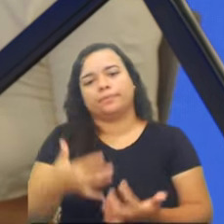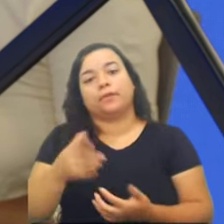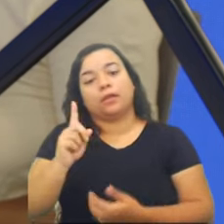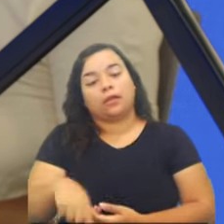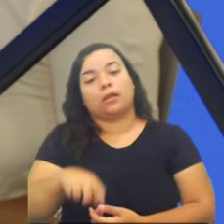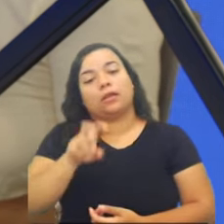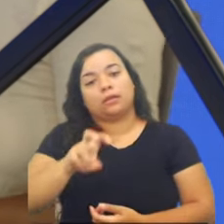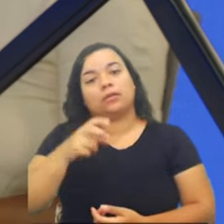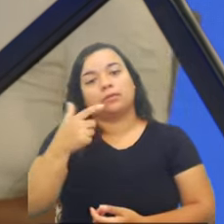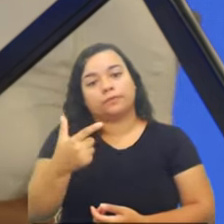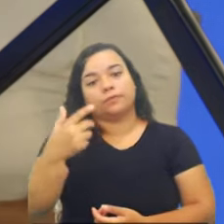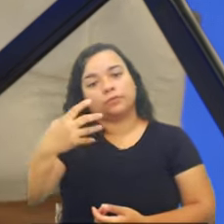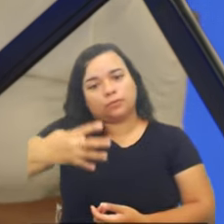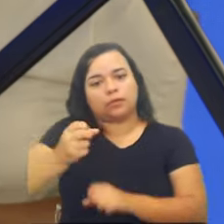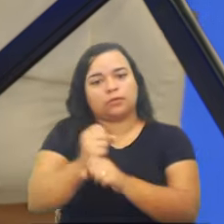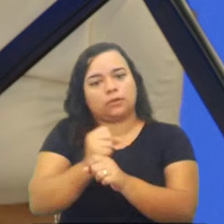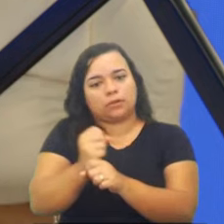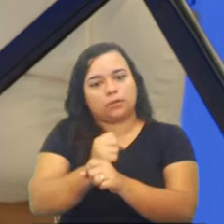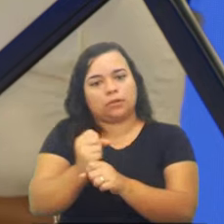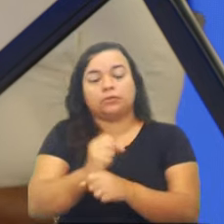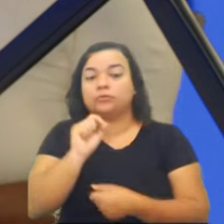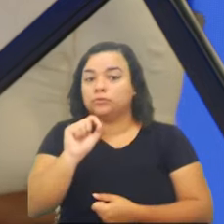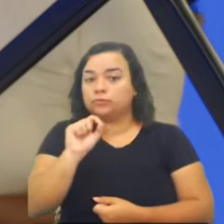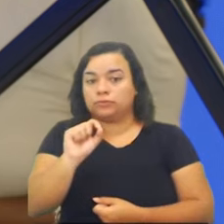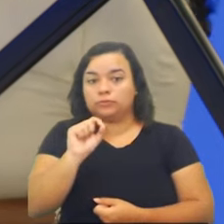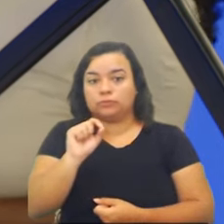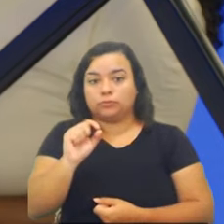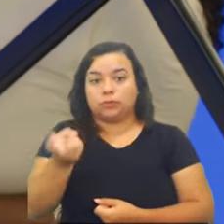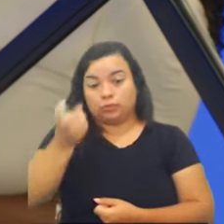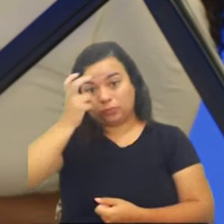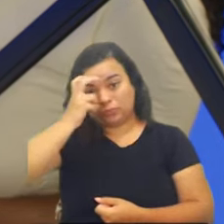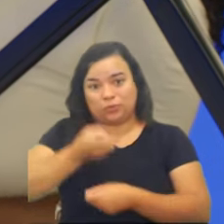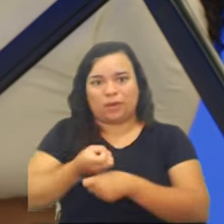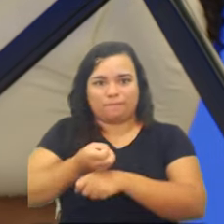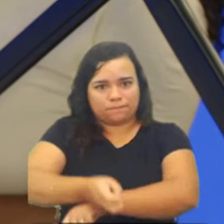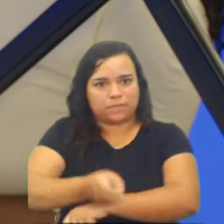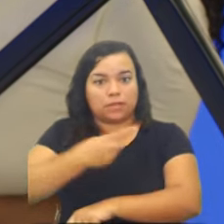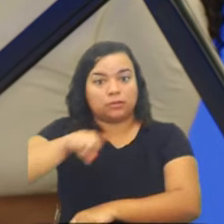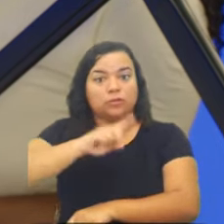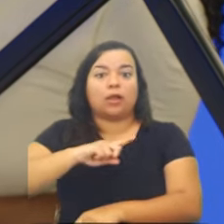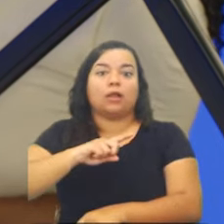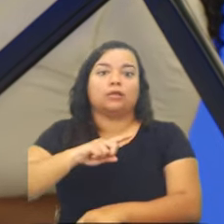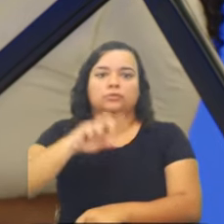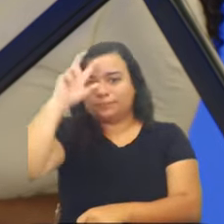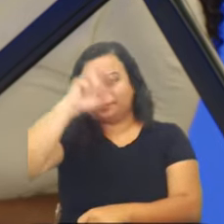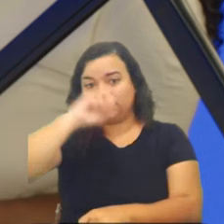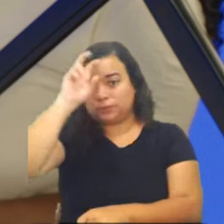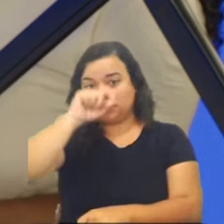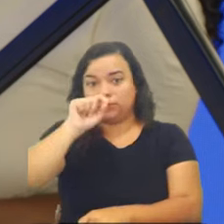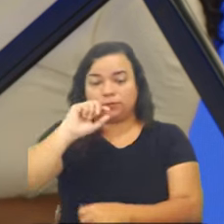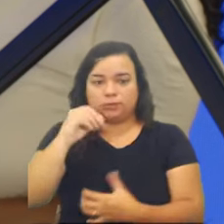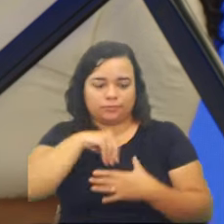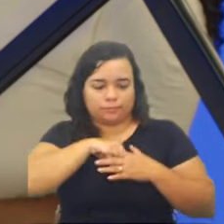524 anos de de uma eh cultura escravocrata que a gente teve que a gente